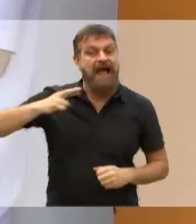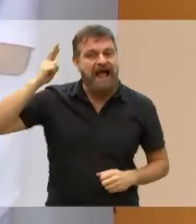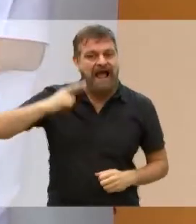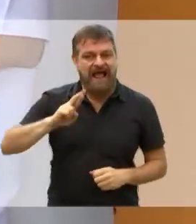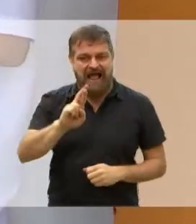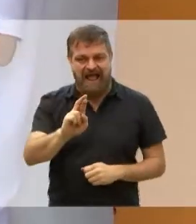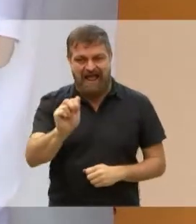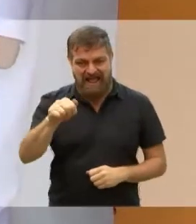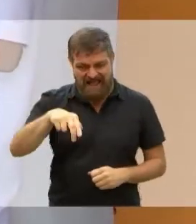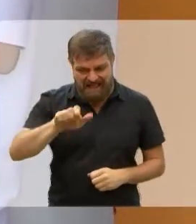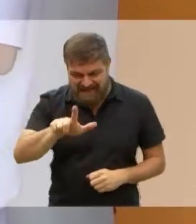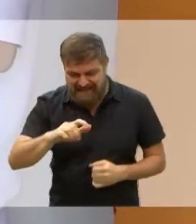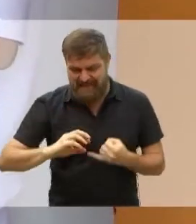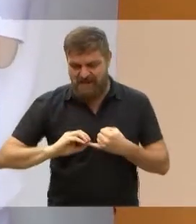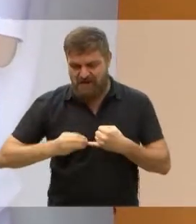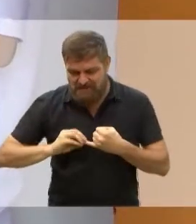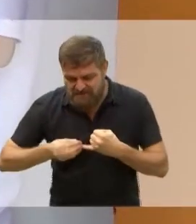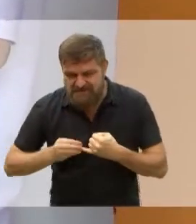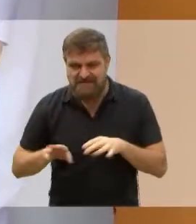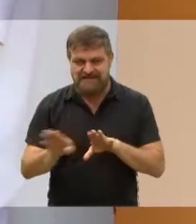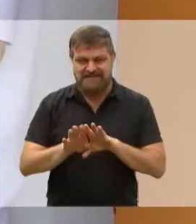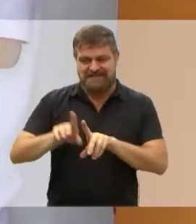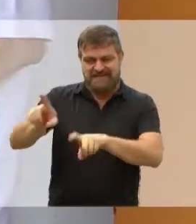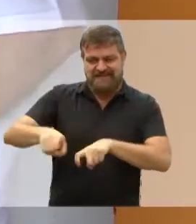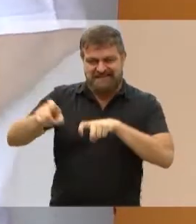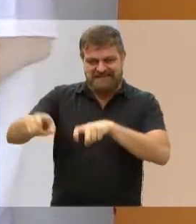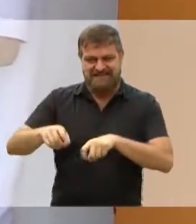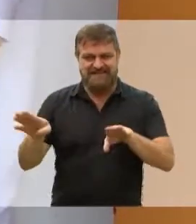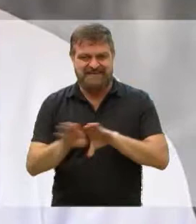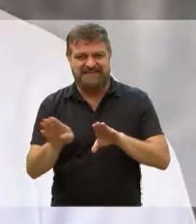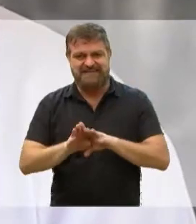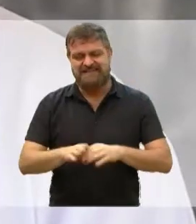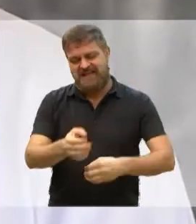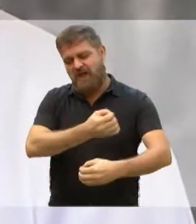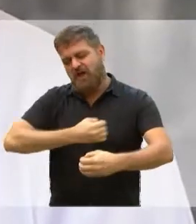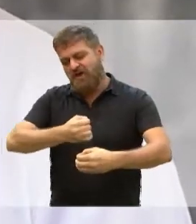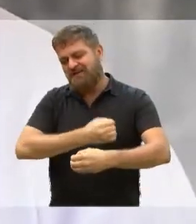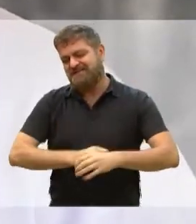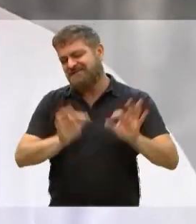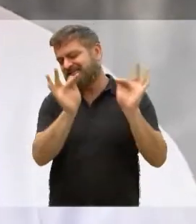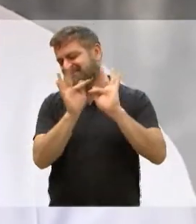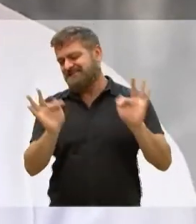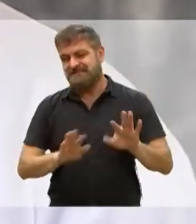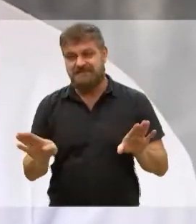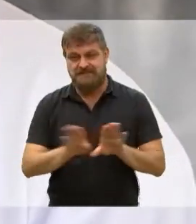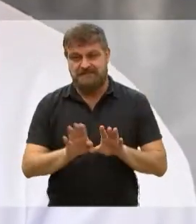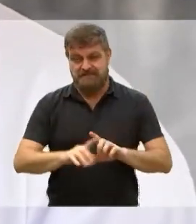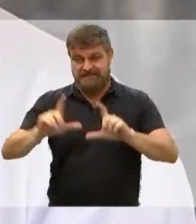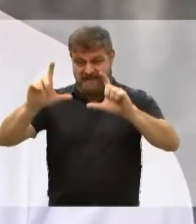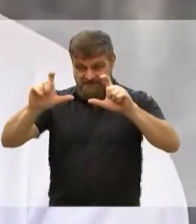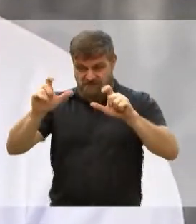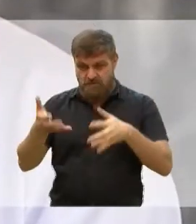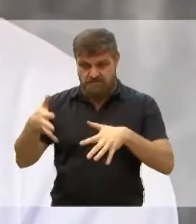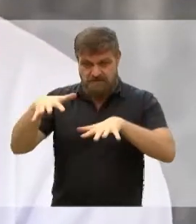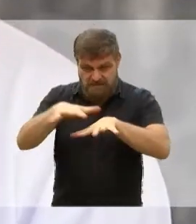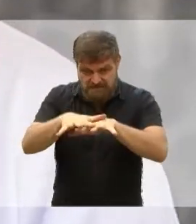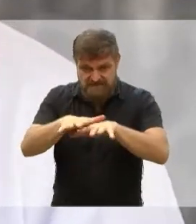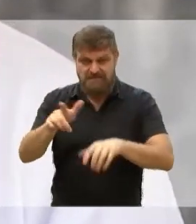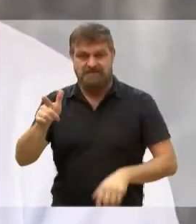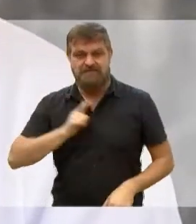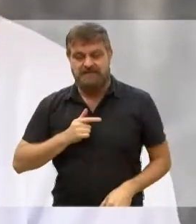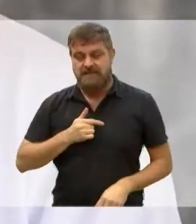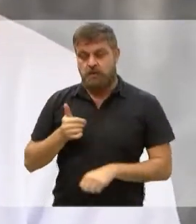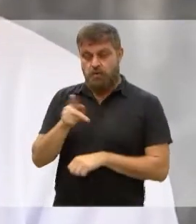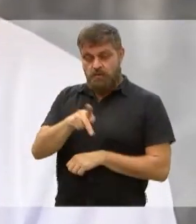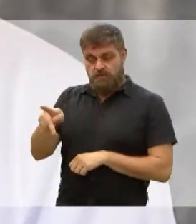Ortega, que é o Feijoadão, o Sertanejão, Piscina Felite. E também o Foto Inclusão, com o professor Ricardo